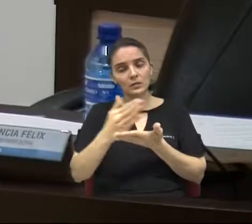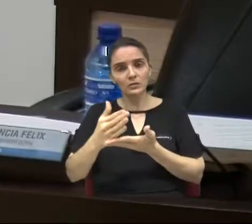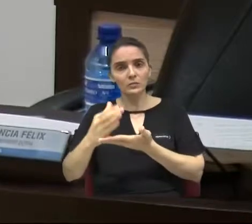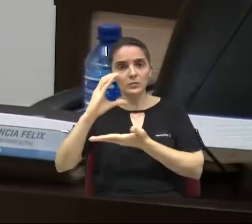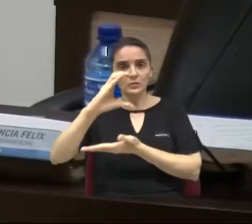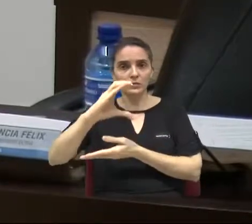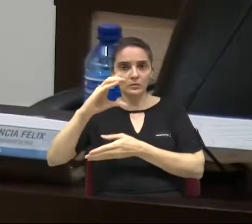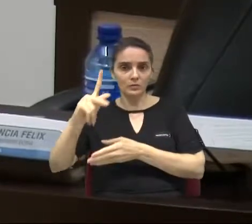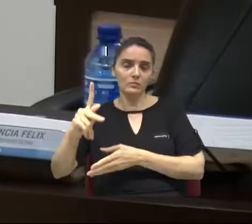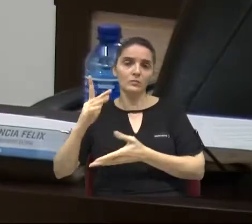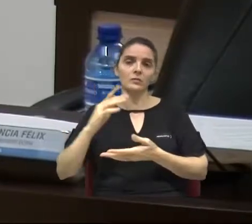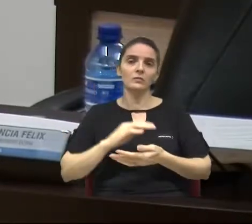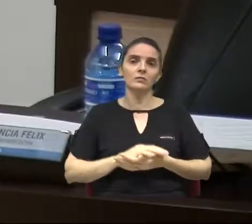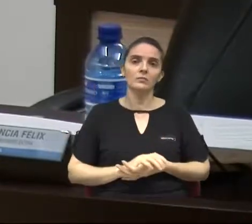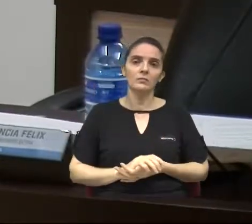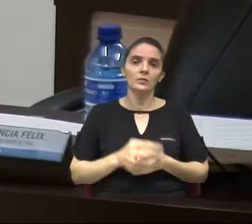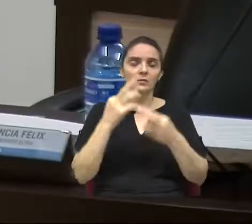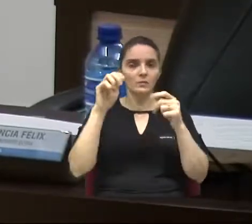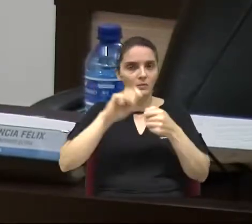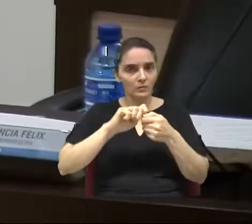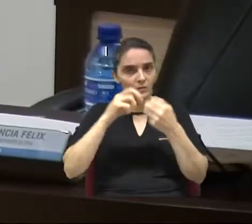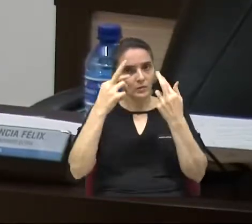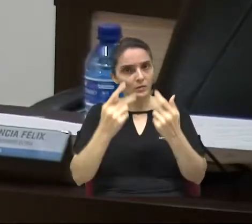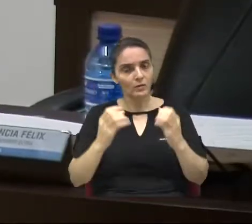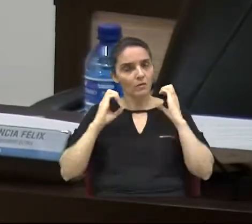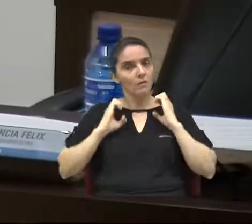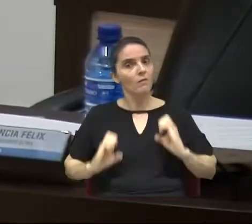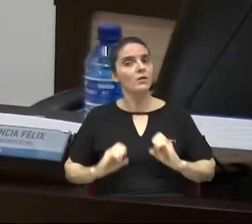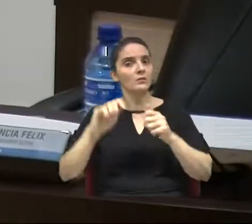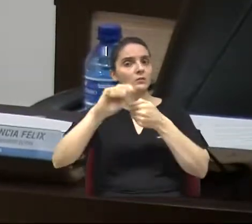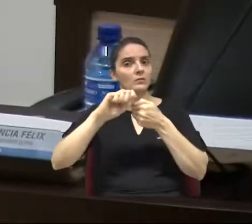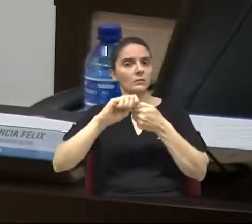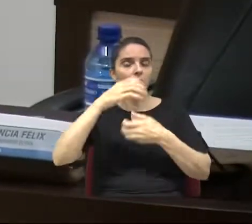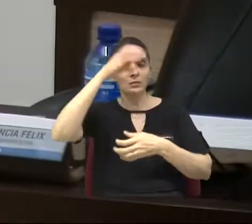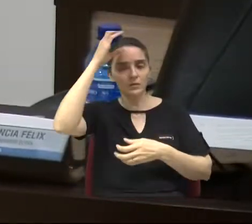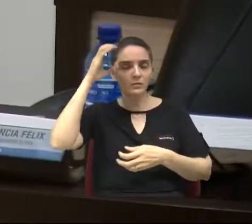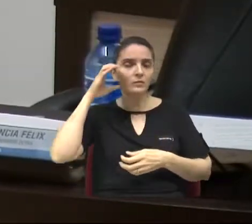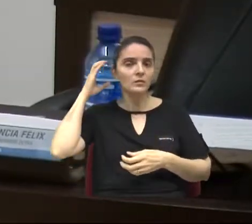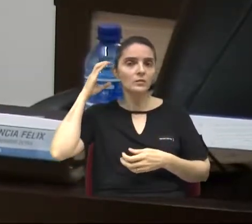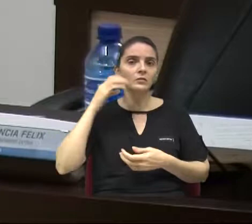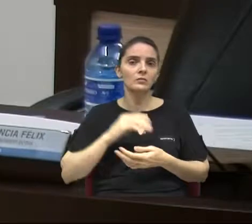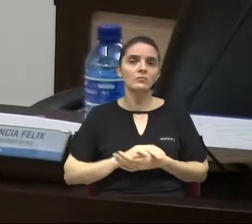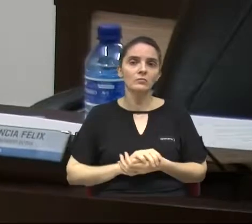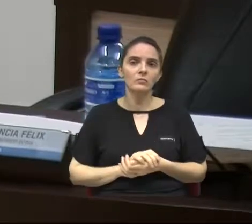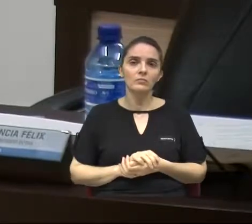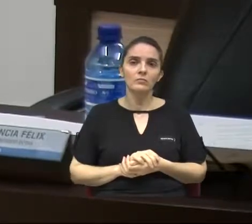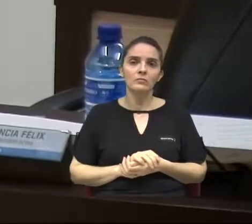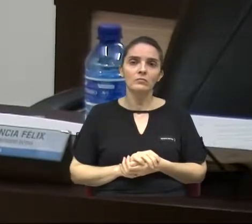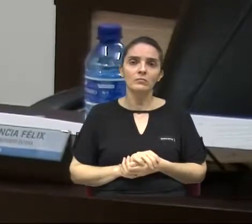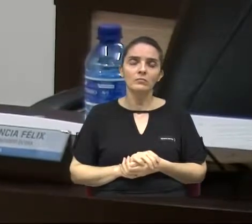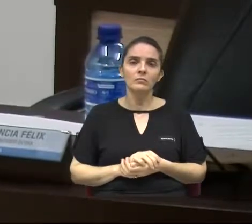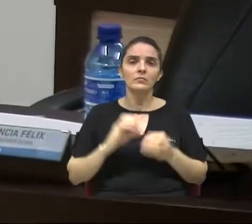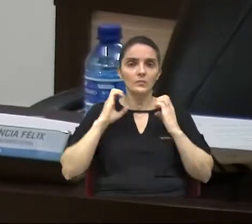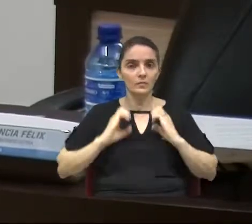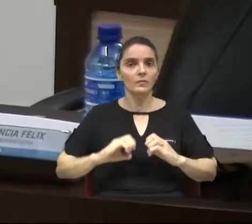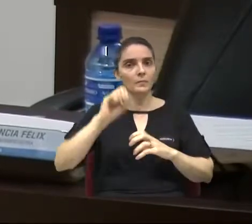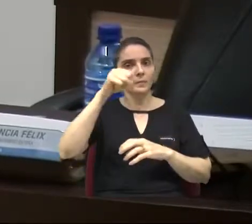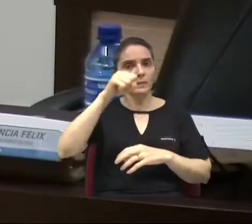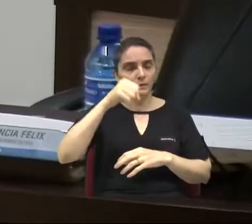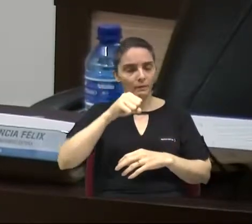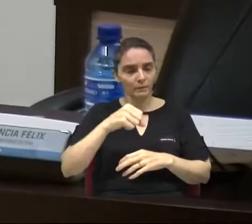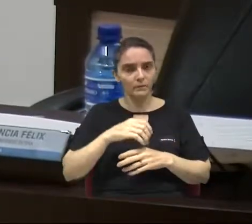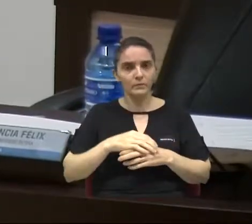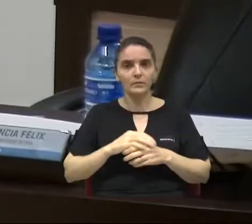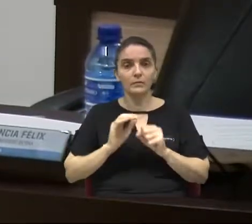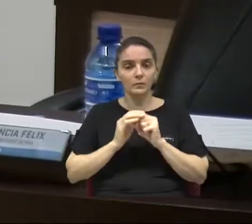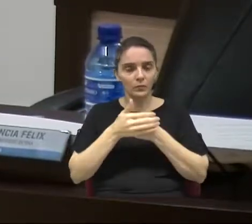processante. Vamos agir com a mesma ética que o vereador agiu comigo. Vamos agir com ética para dar a ampla